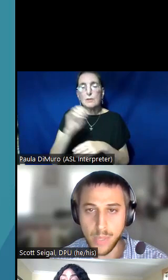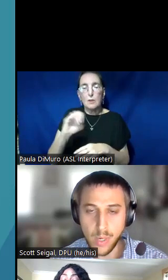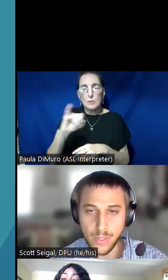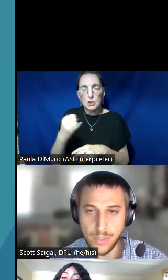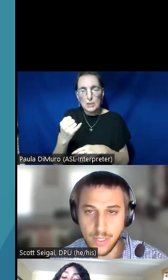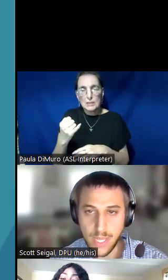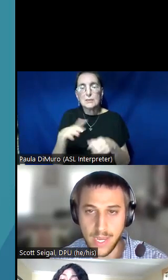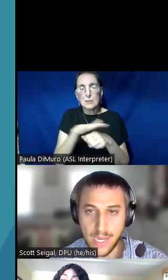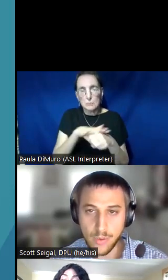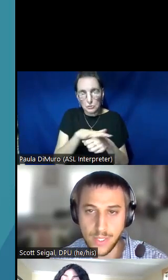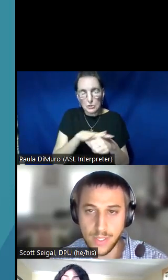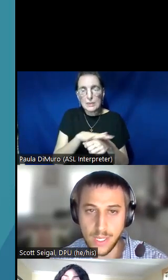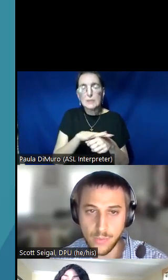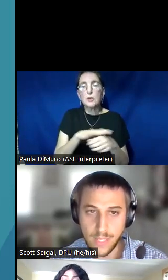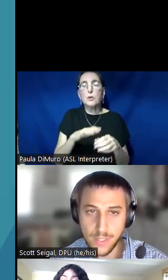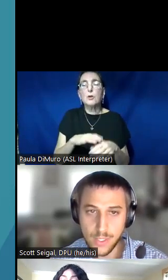financiamento adicional,